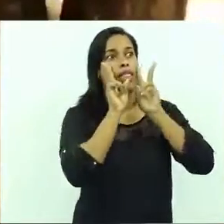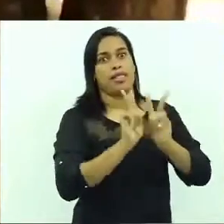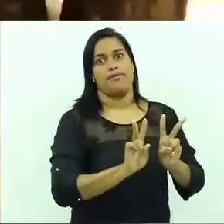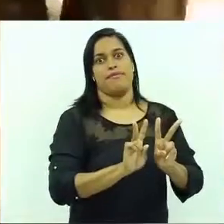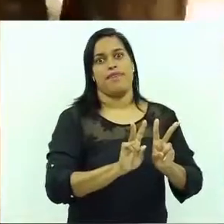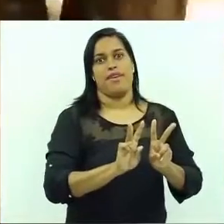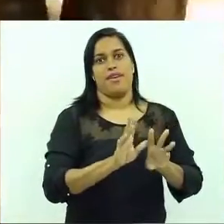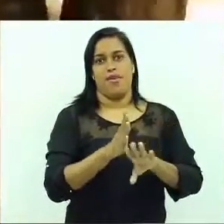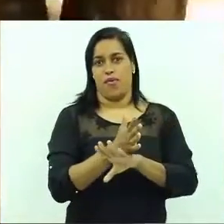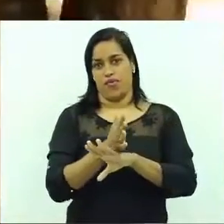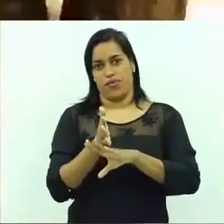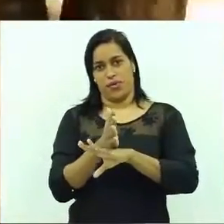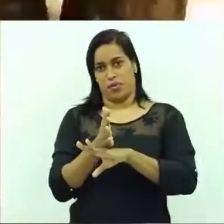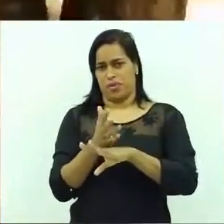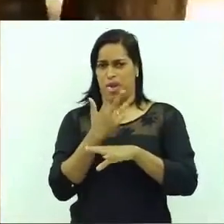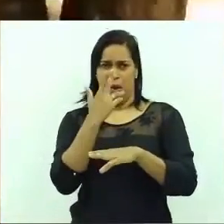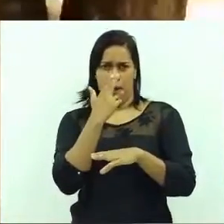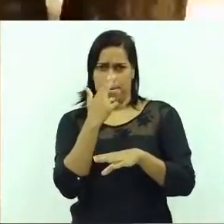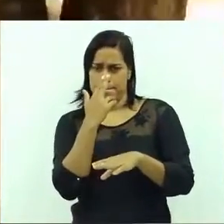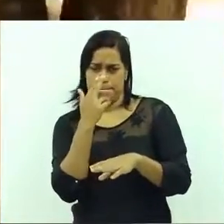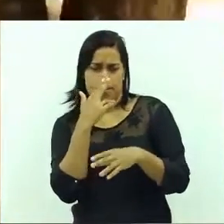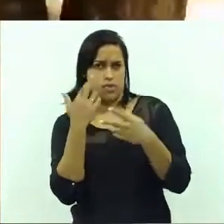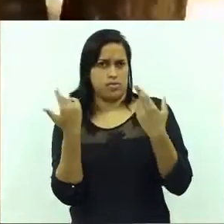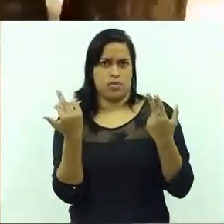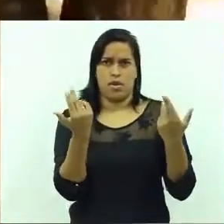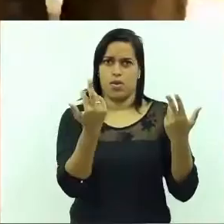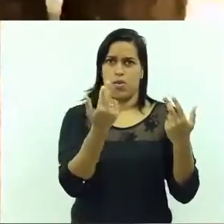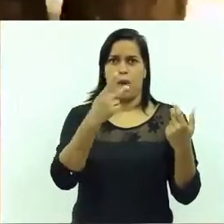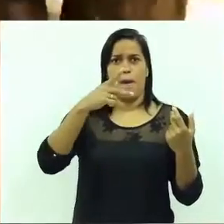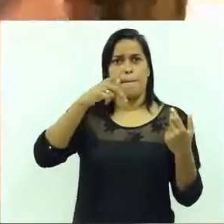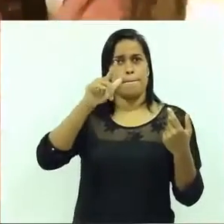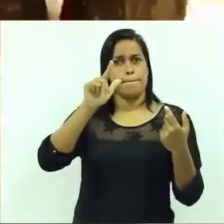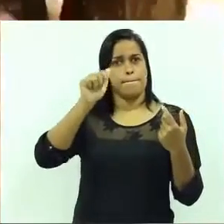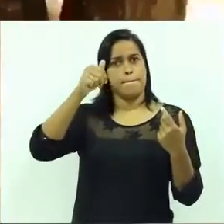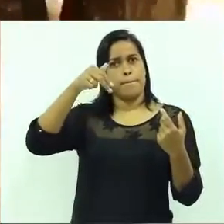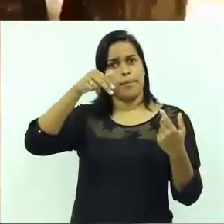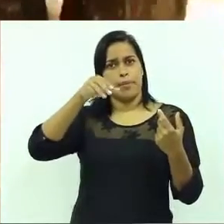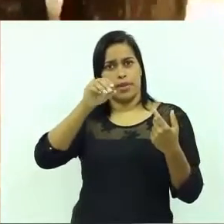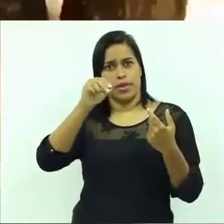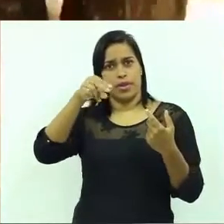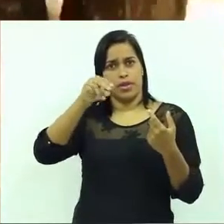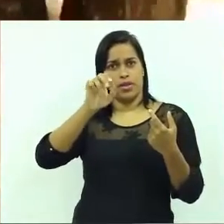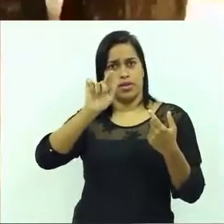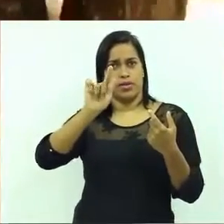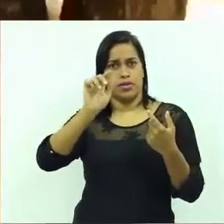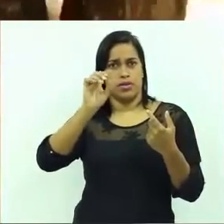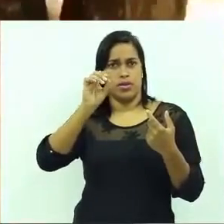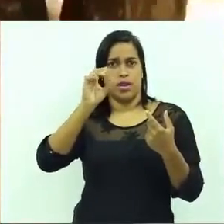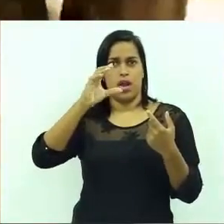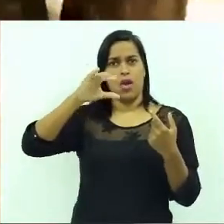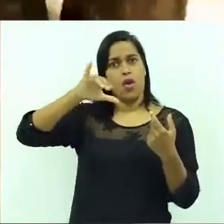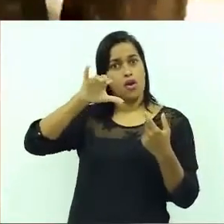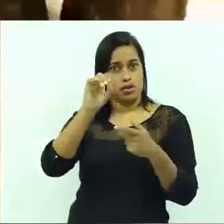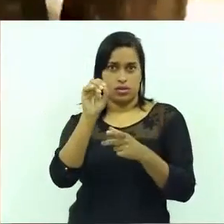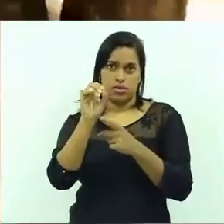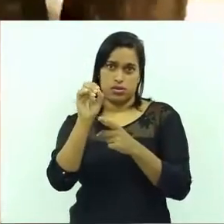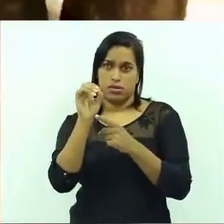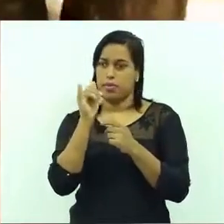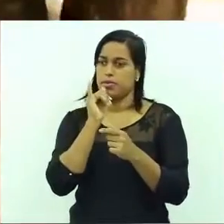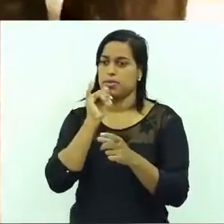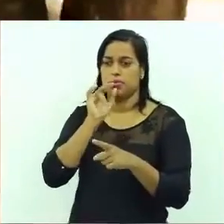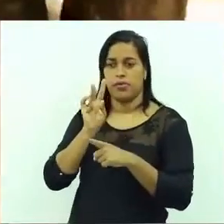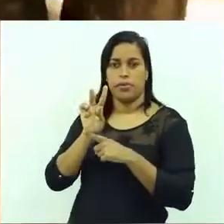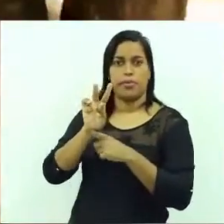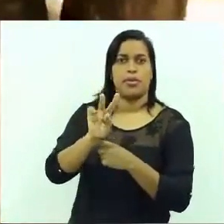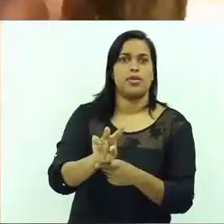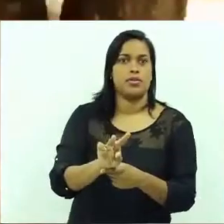assistir ao filme. É a mesma coisa com o sumário executivo do plano de negócio. Olha, lá vai um julgador daquele plano que vai emprestar uma grana, vai